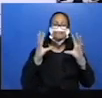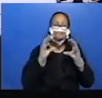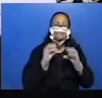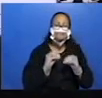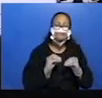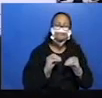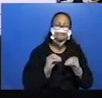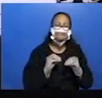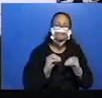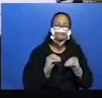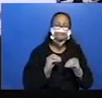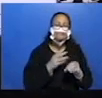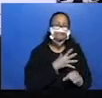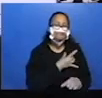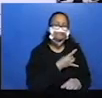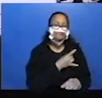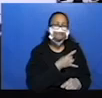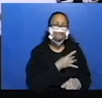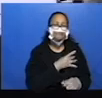lúgubre. Escuro,